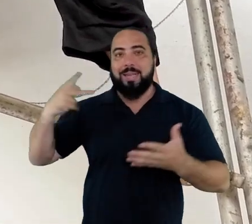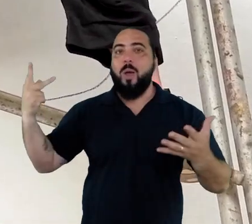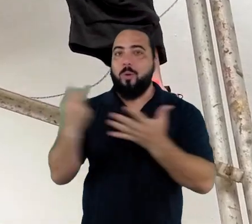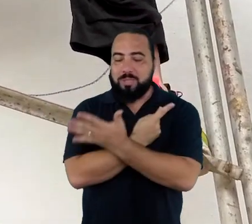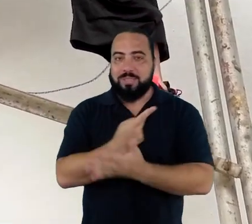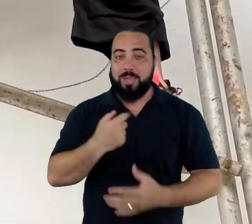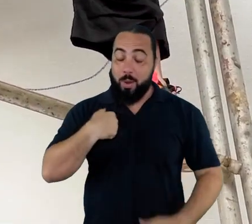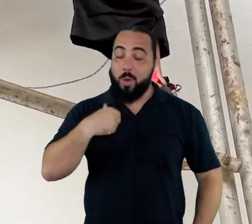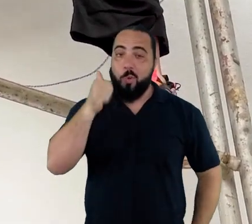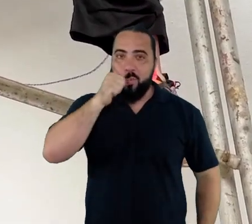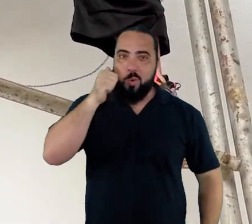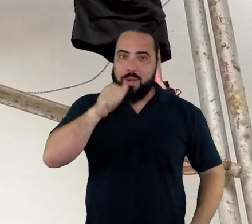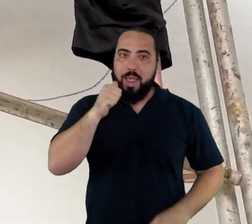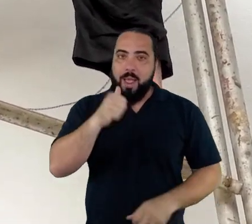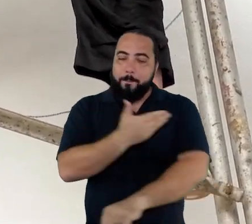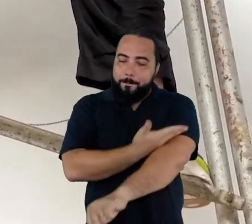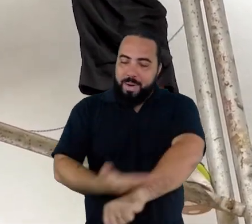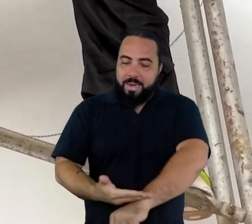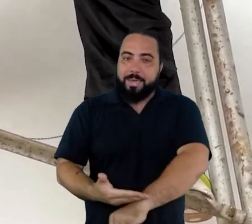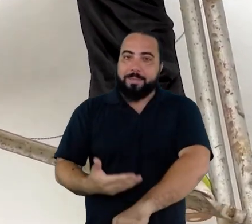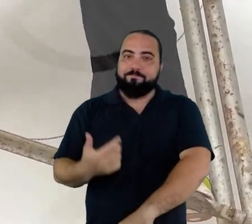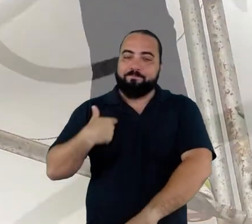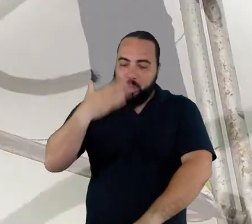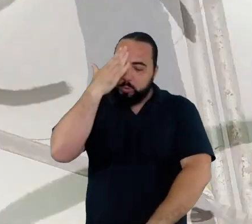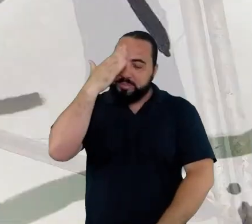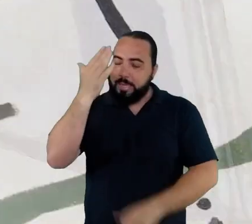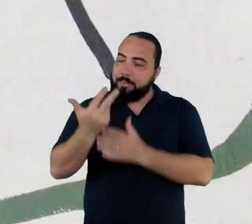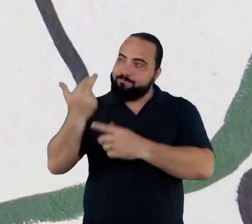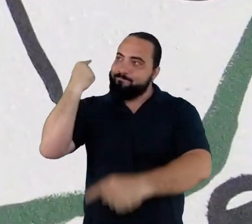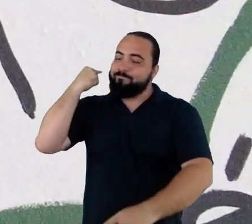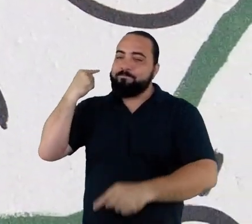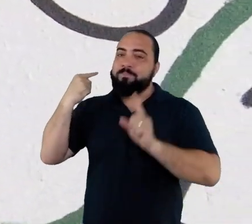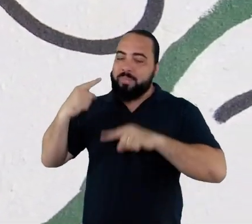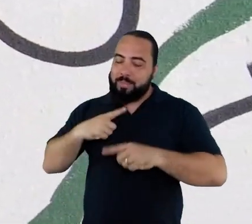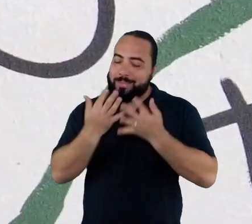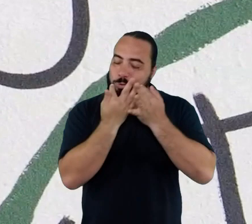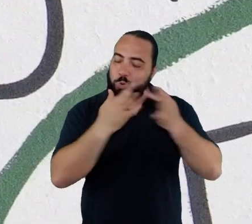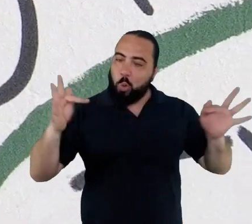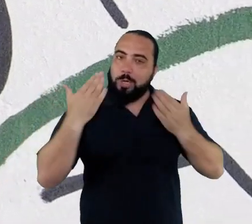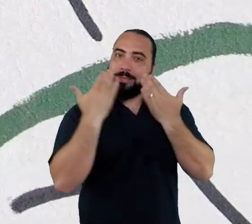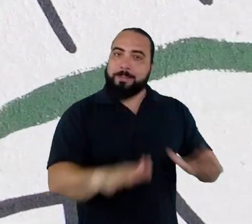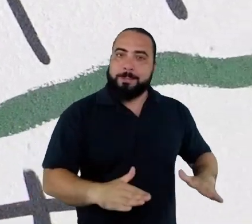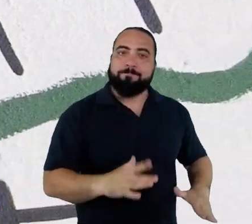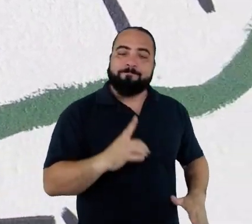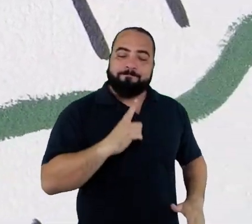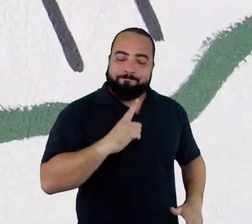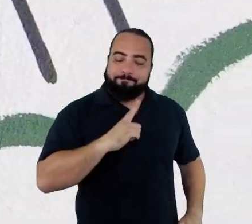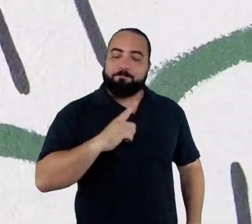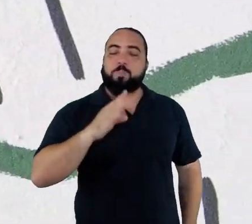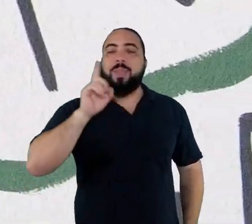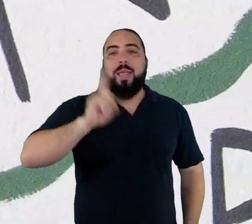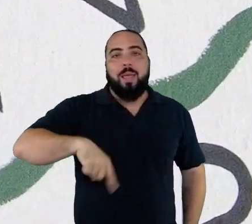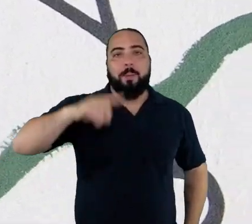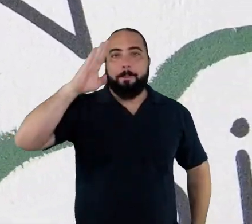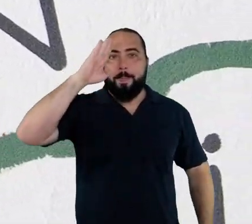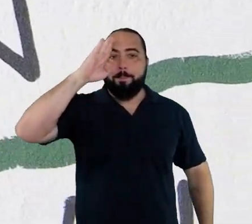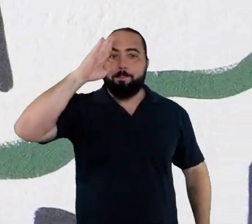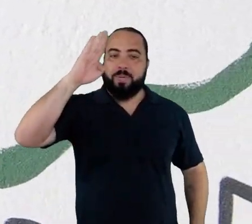de dor, como mulher branca. Então, é bastante complexo e, ao mesmo tempo, fundamental que a gente possa